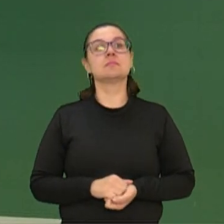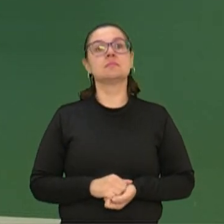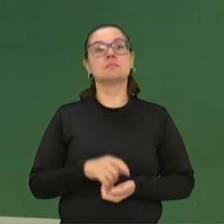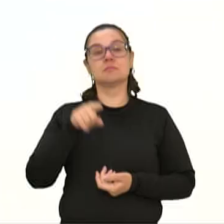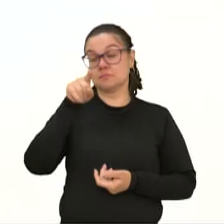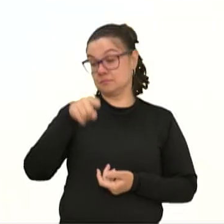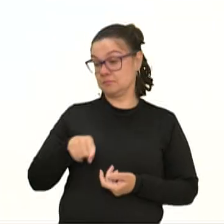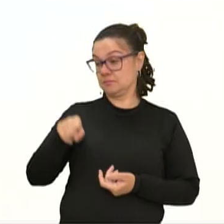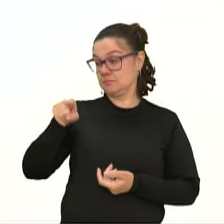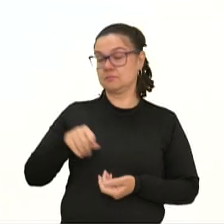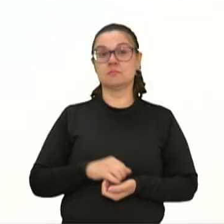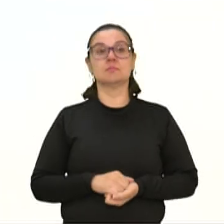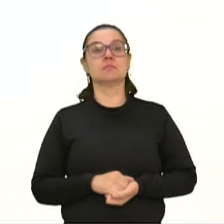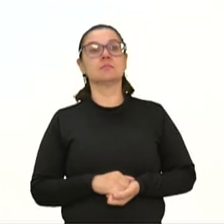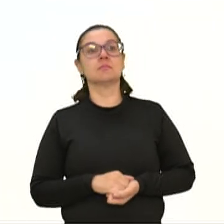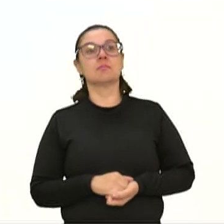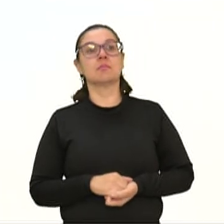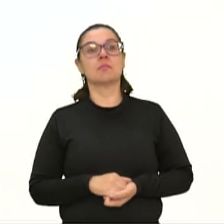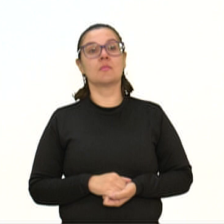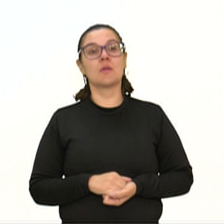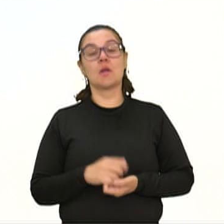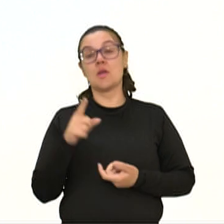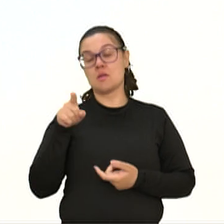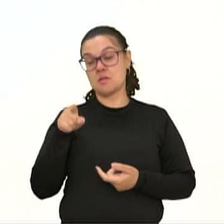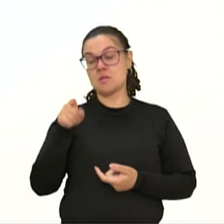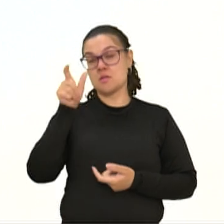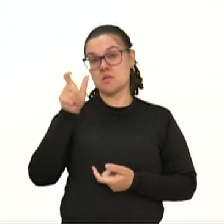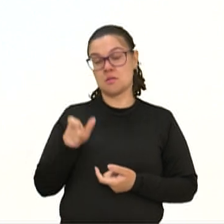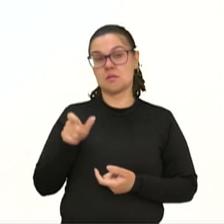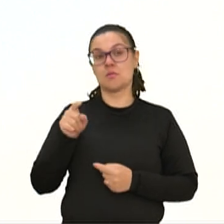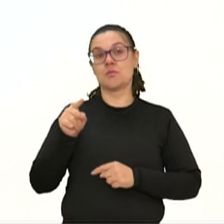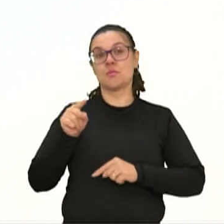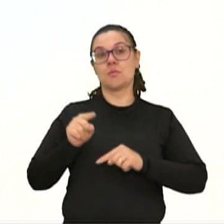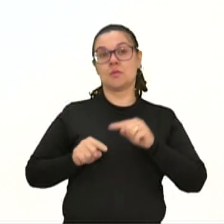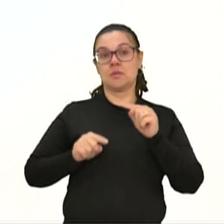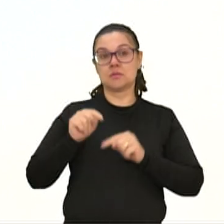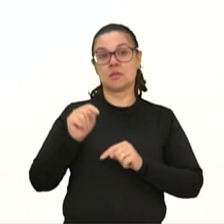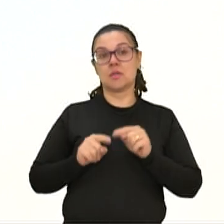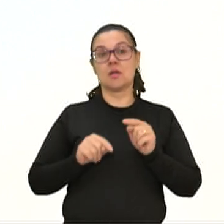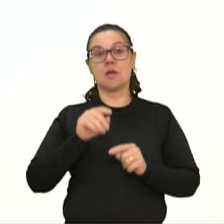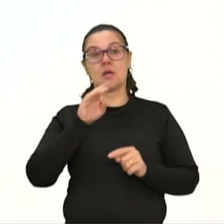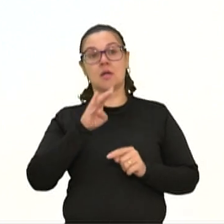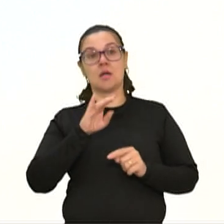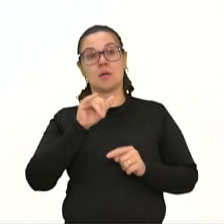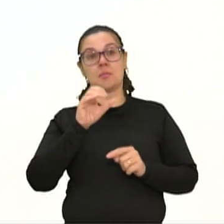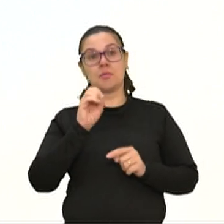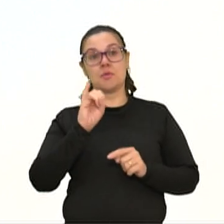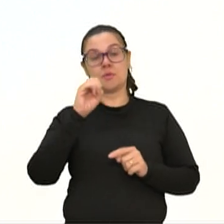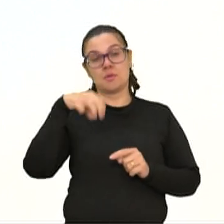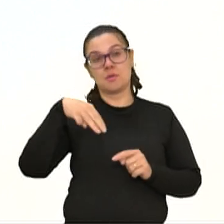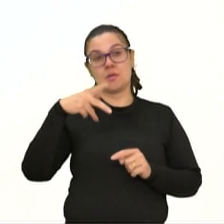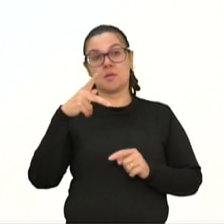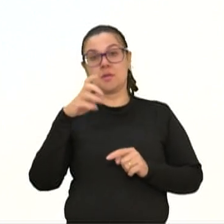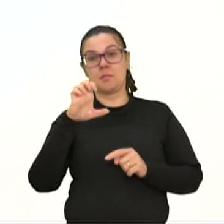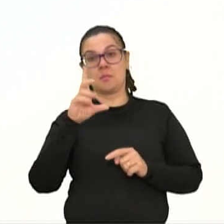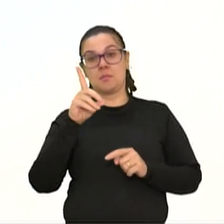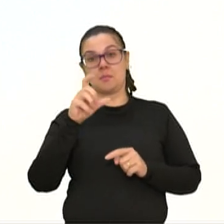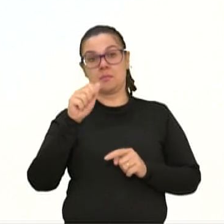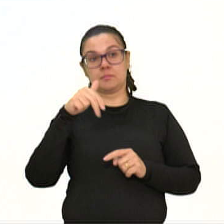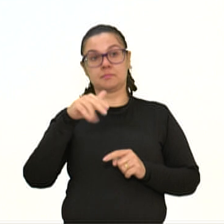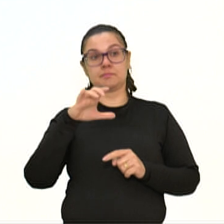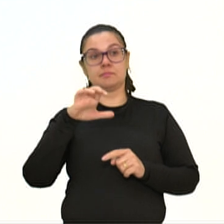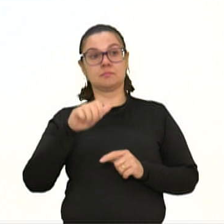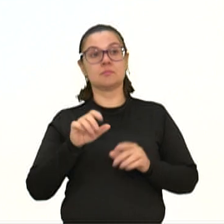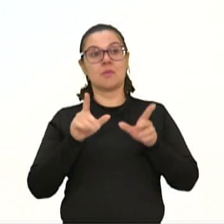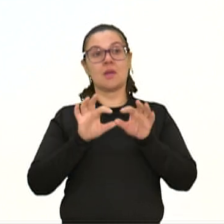Aqui, ó, essa são dos do bioimpedância que são de última geração, tá? Mas existe